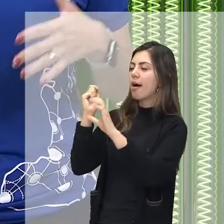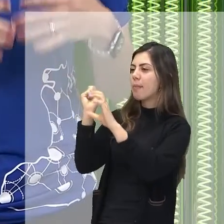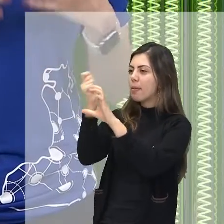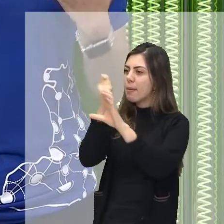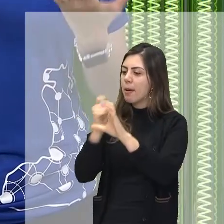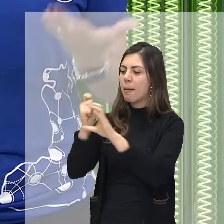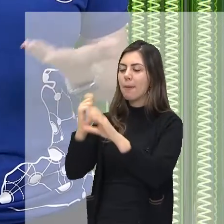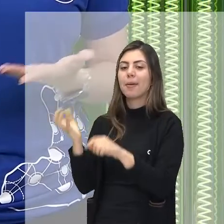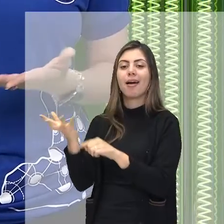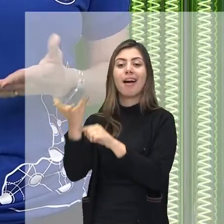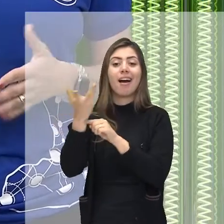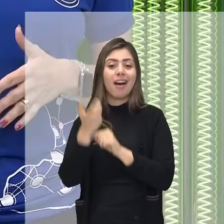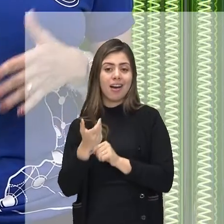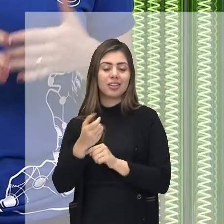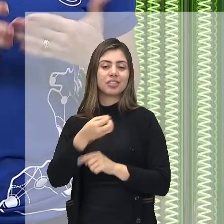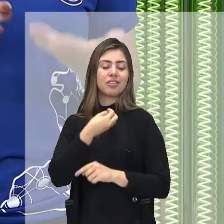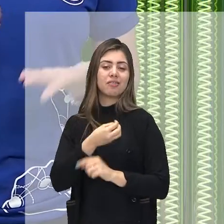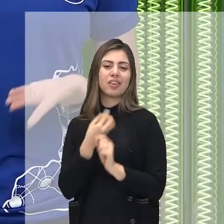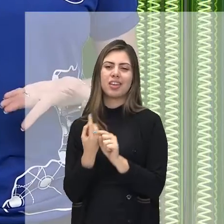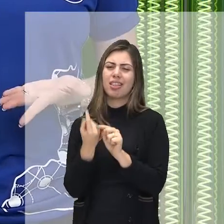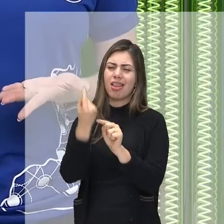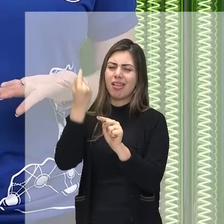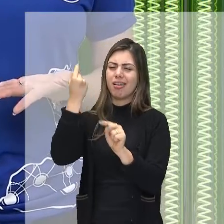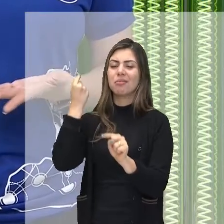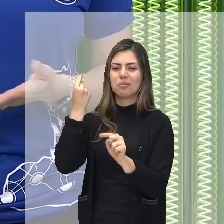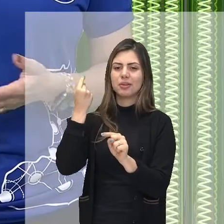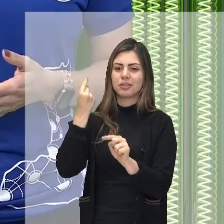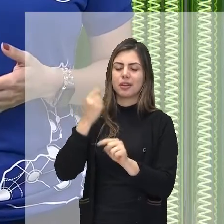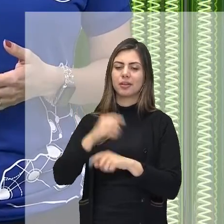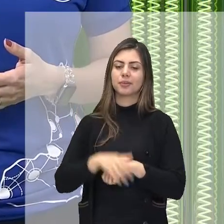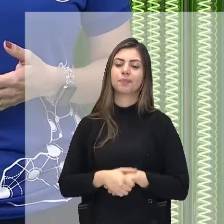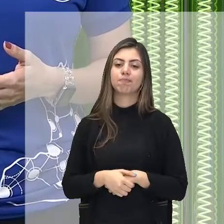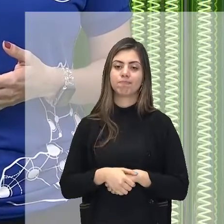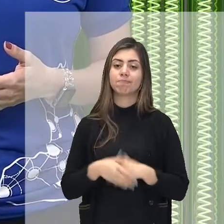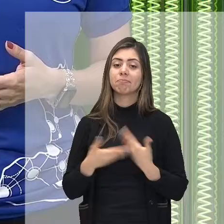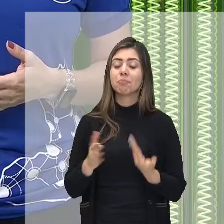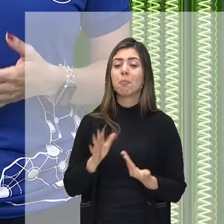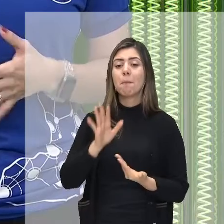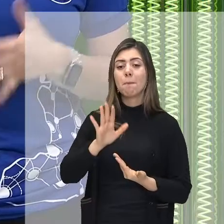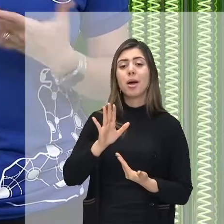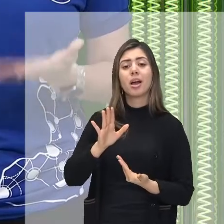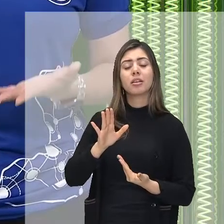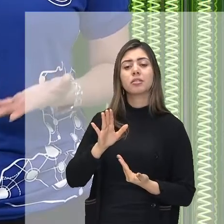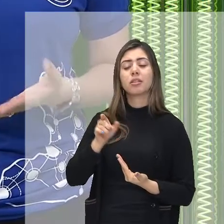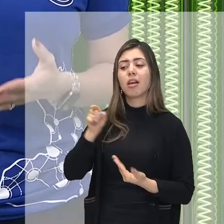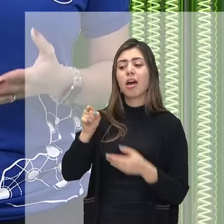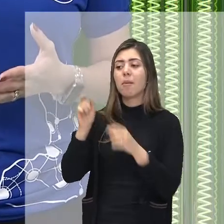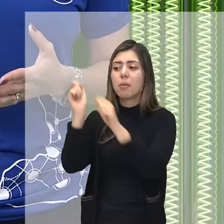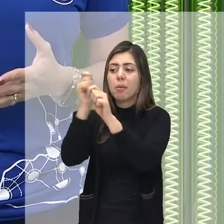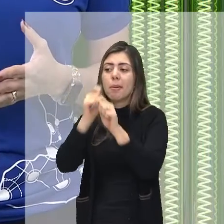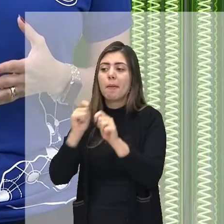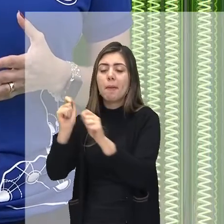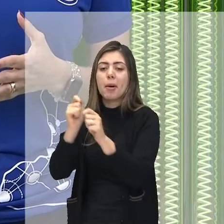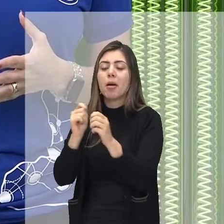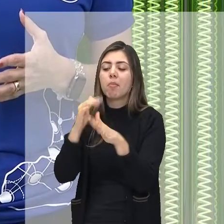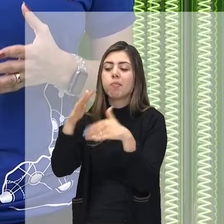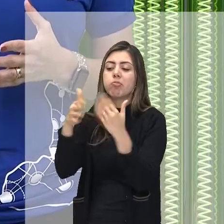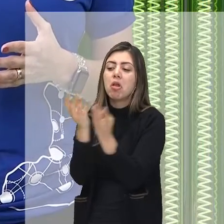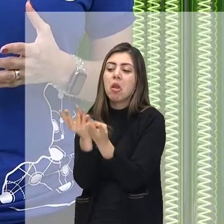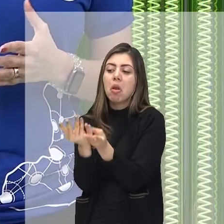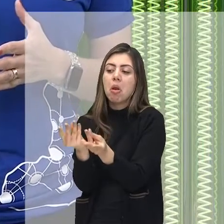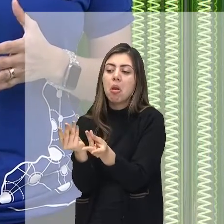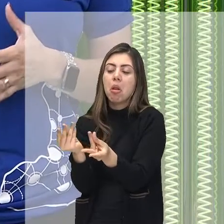que foram vividas em determinadas épocas, sendo que esses monumentos eles